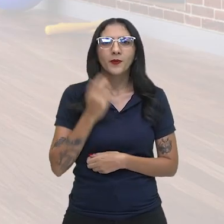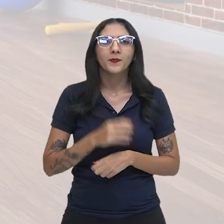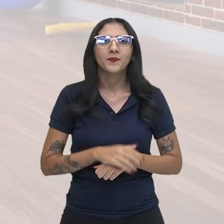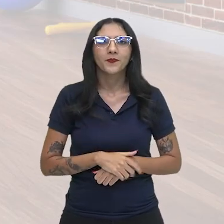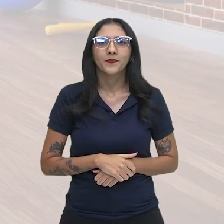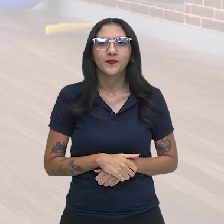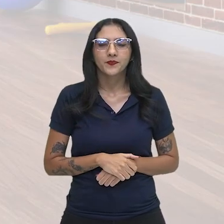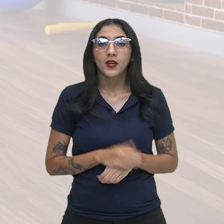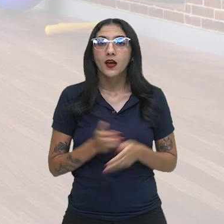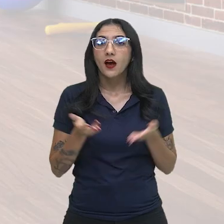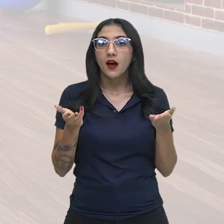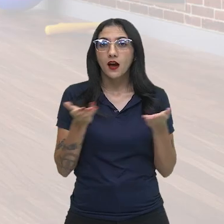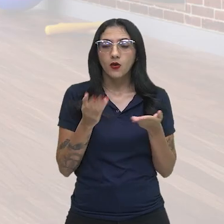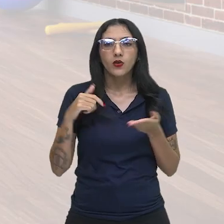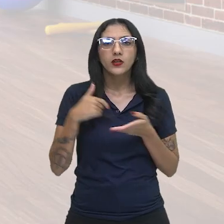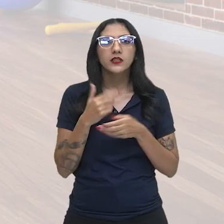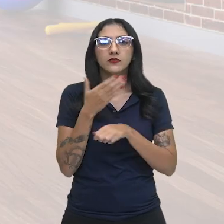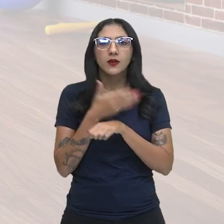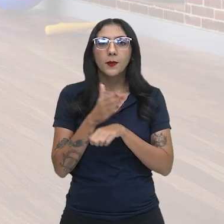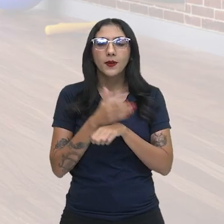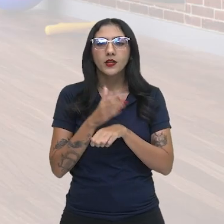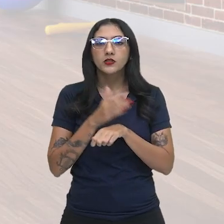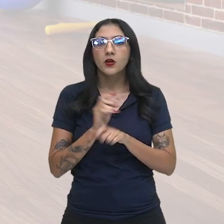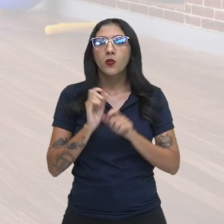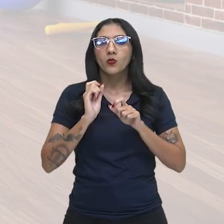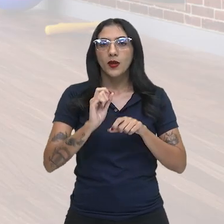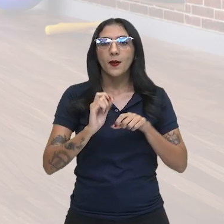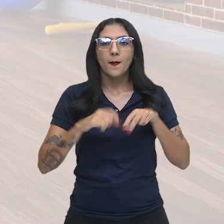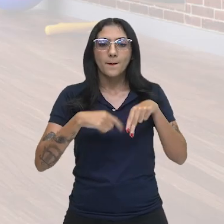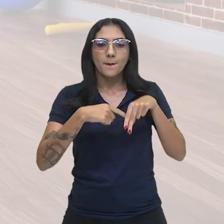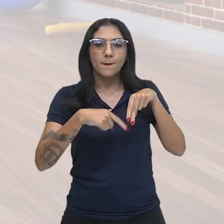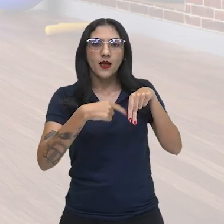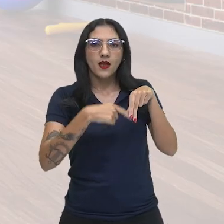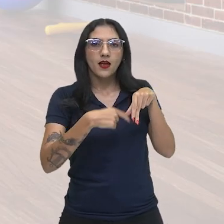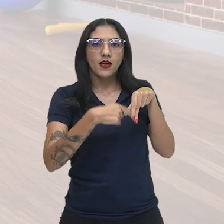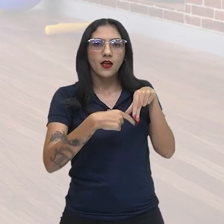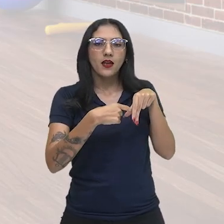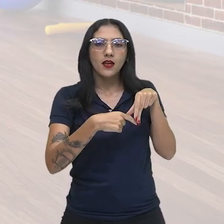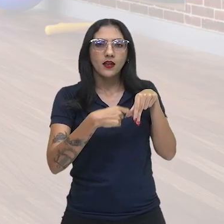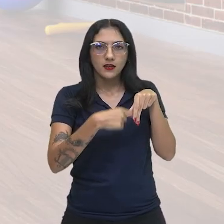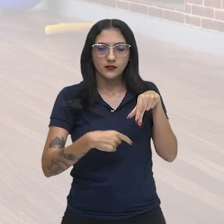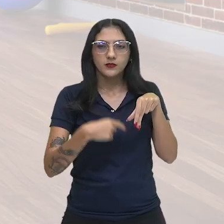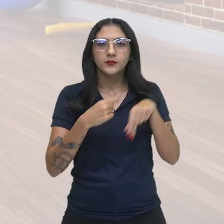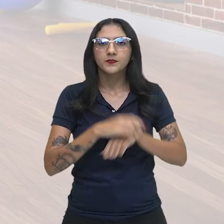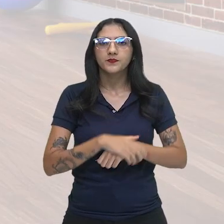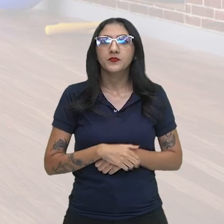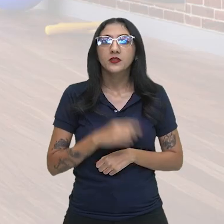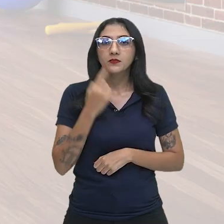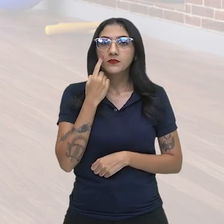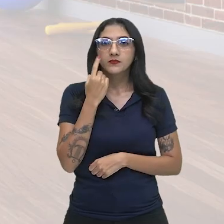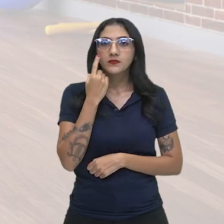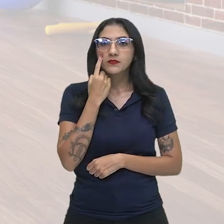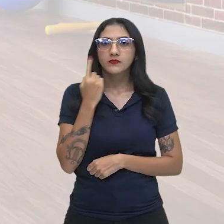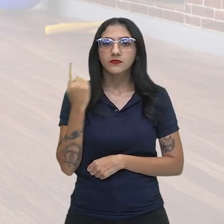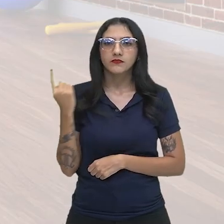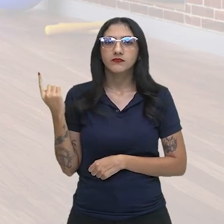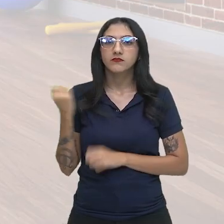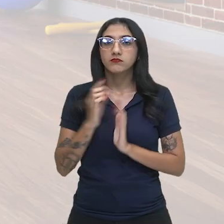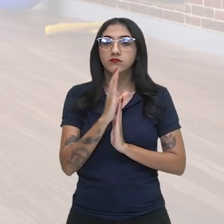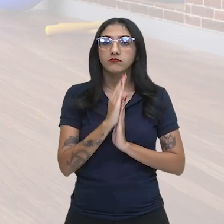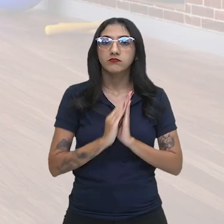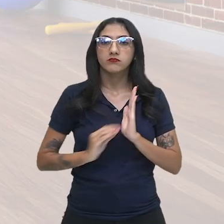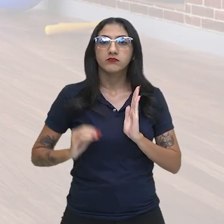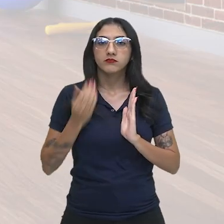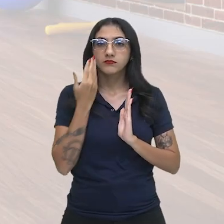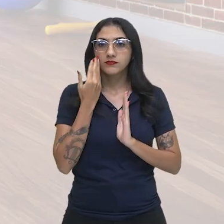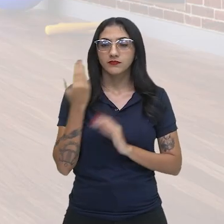nós vamos trabalhar aí a nossa panturrilha, tá bom? Que é o nosso segundo coração. Então, o exercício ele vai acontecer como?